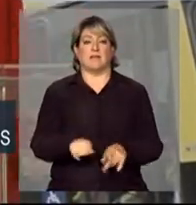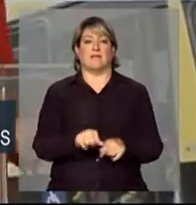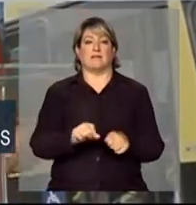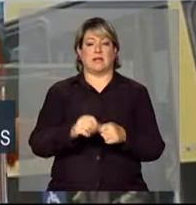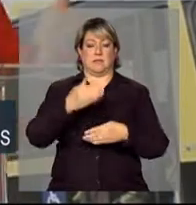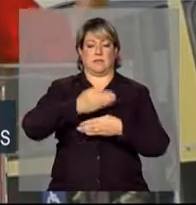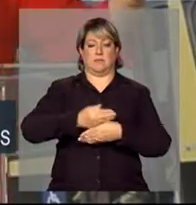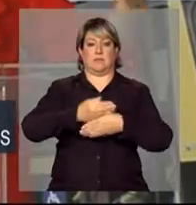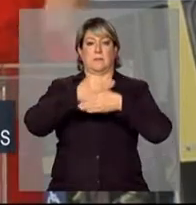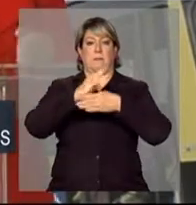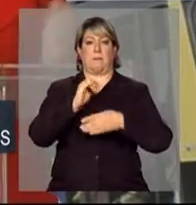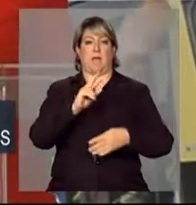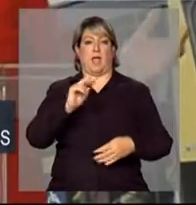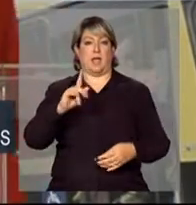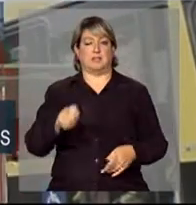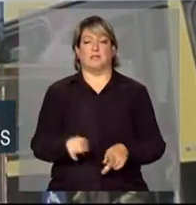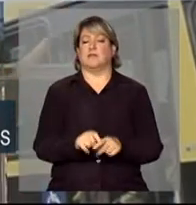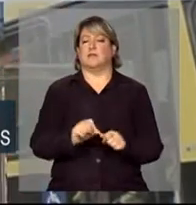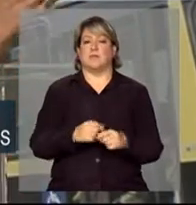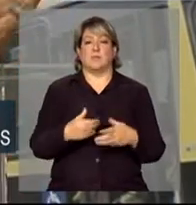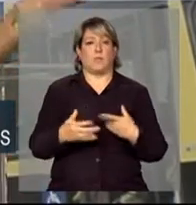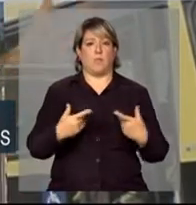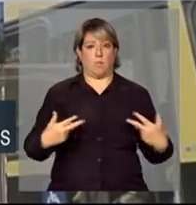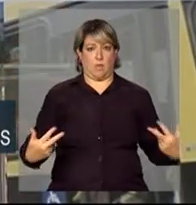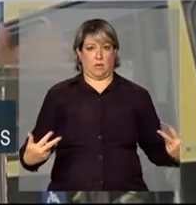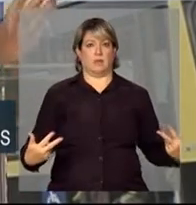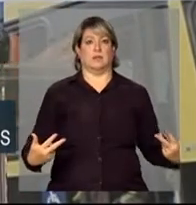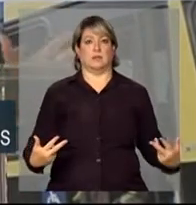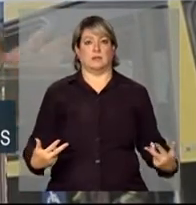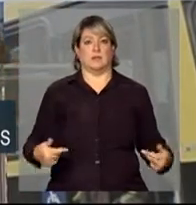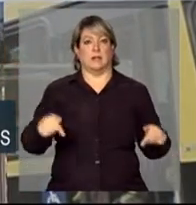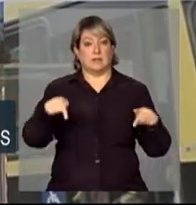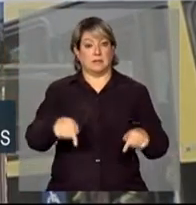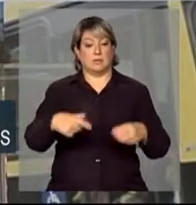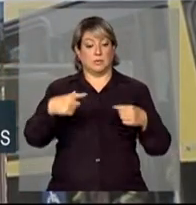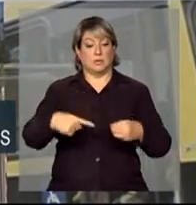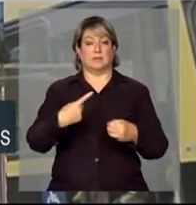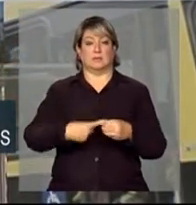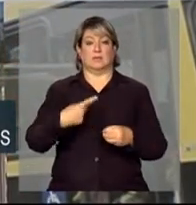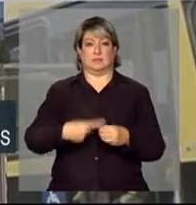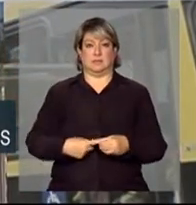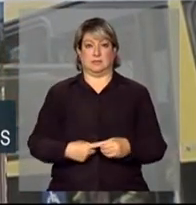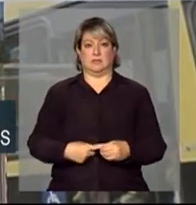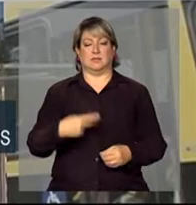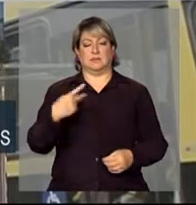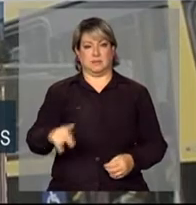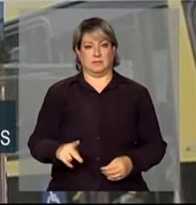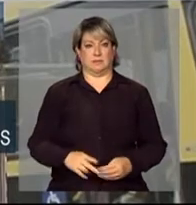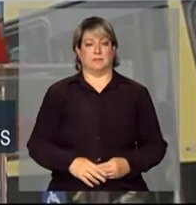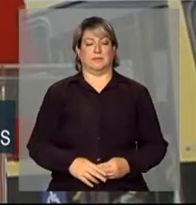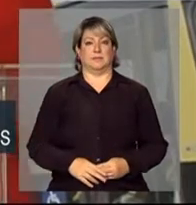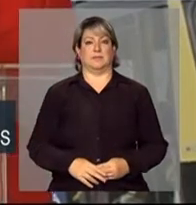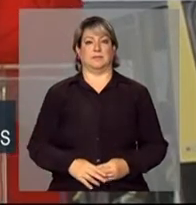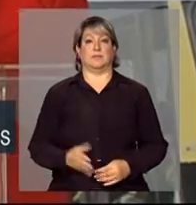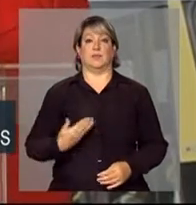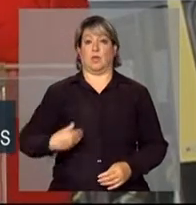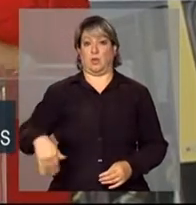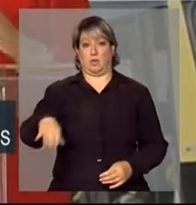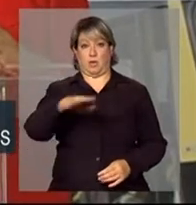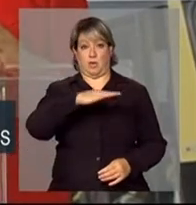barragem, criar uma guarda, enfim, tomar providências aqui no que se refere ao seu município.